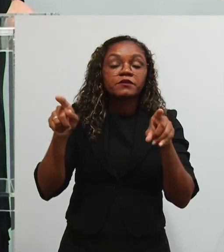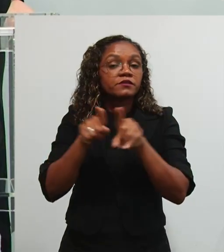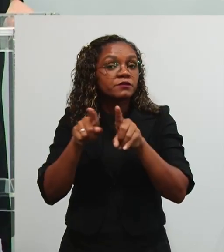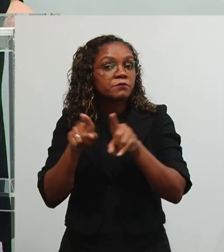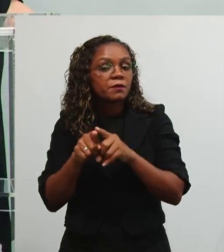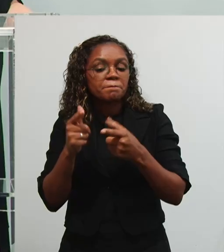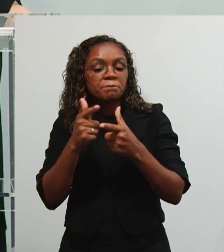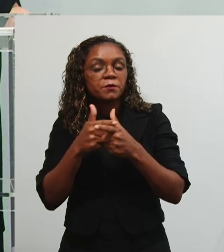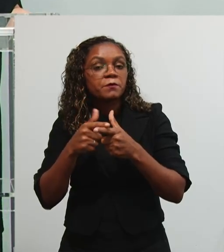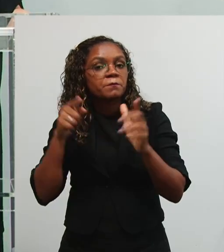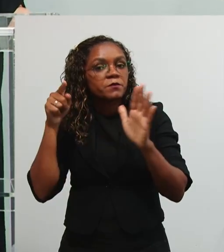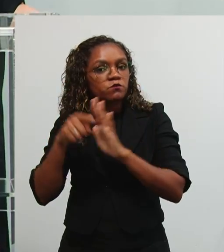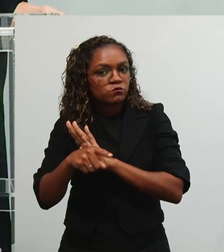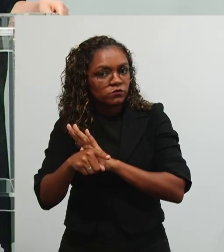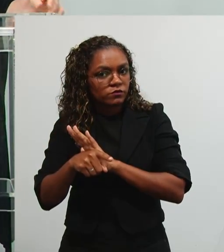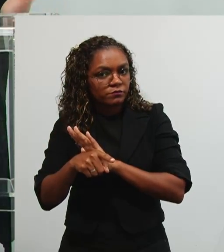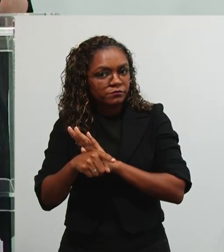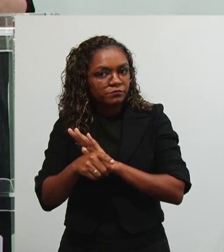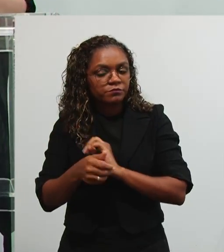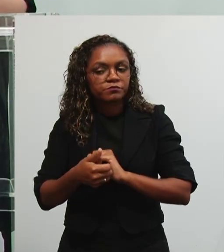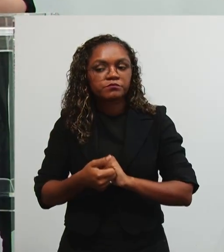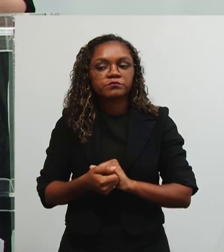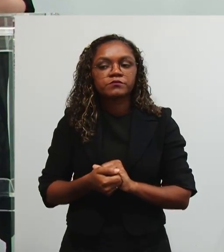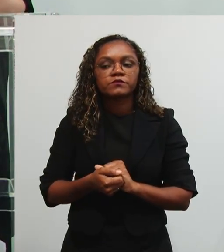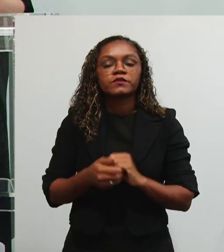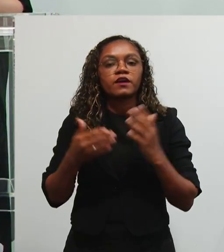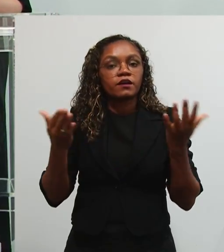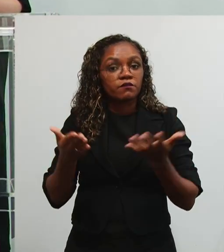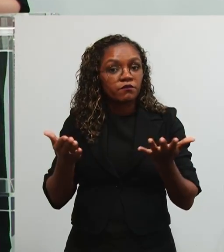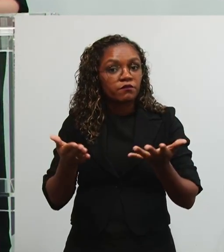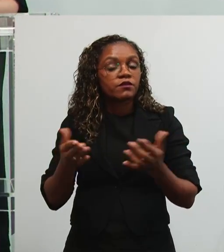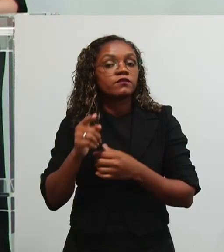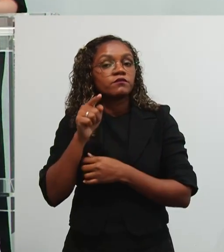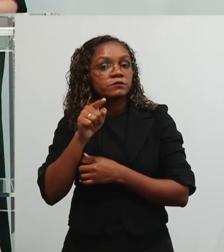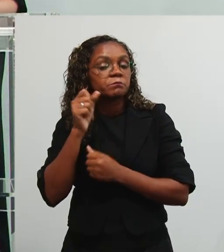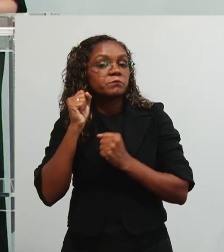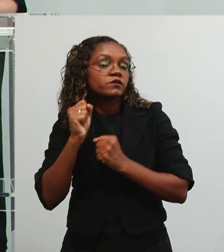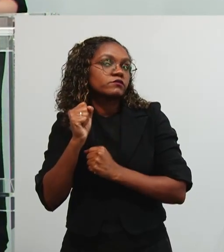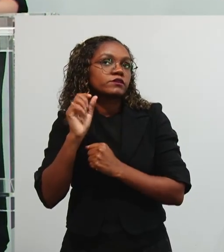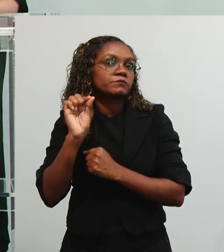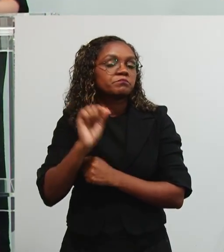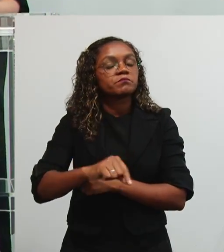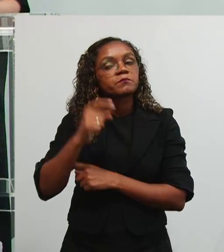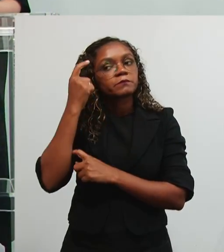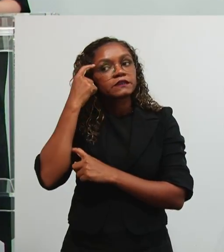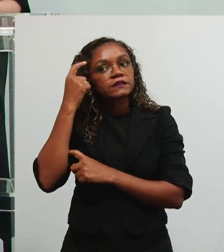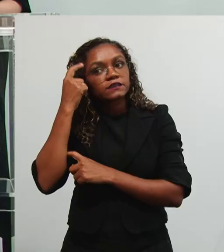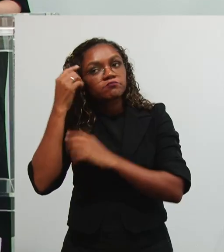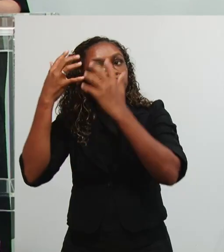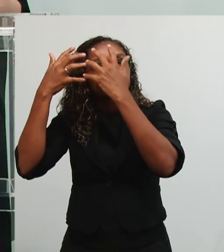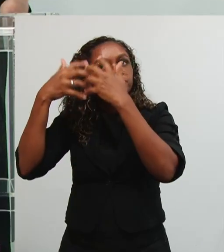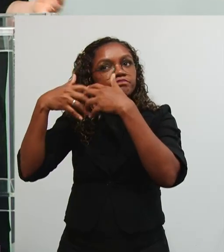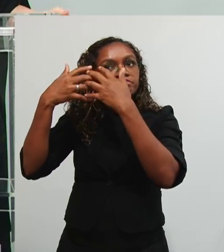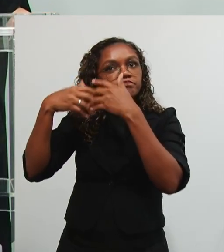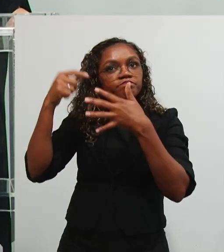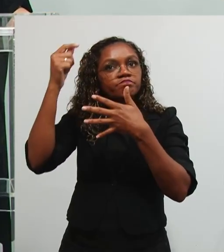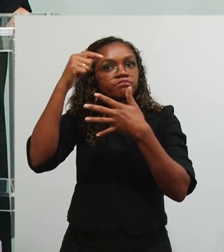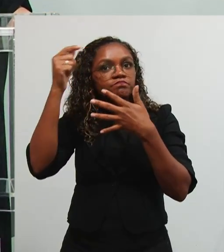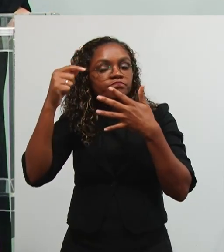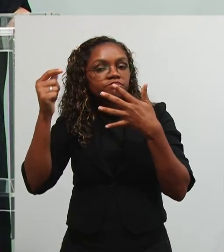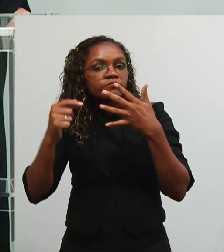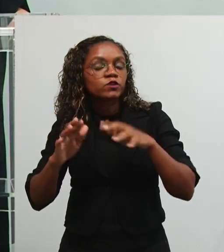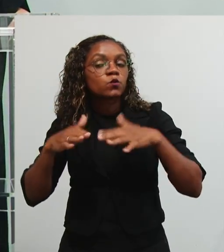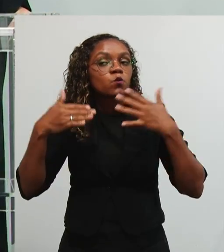problema. Né? E aí vocês já podem ir pensando, né, sobre essas questões, né? Que temas,